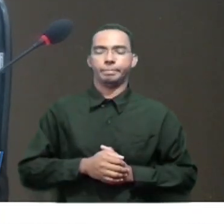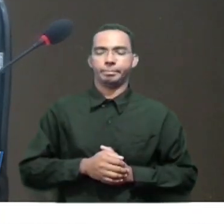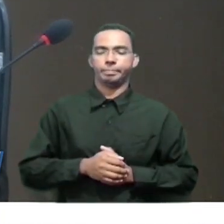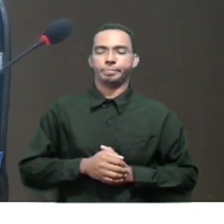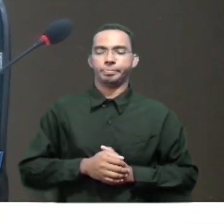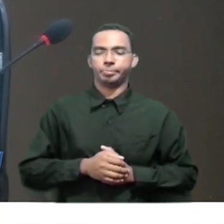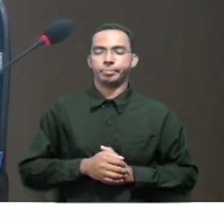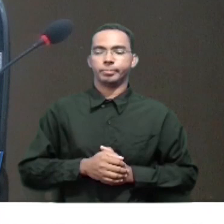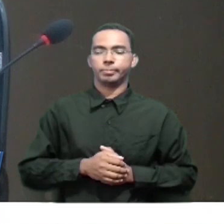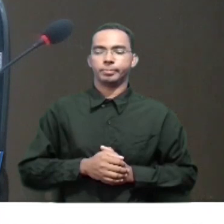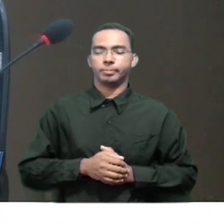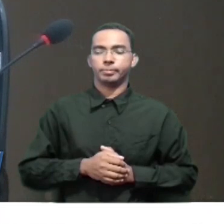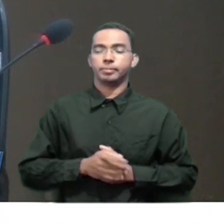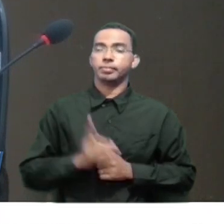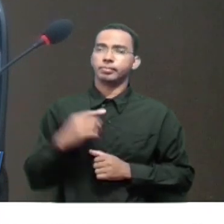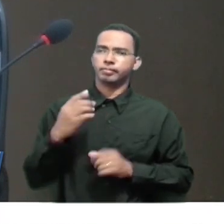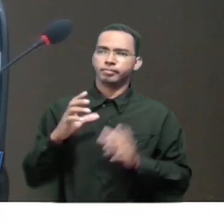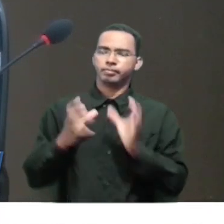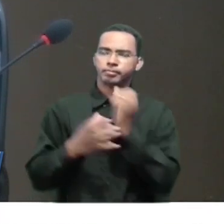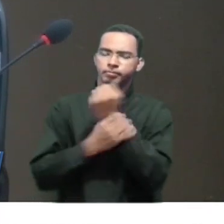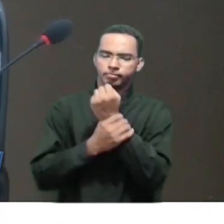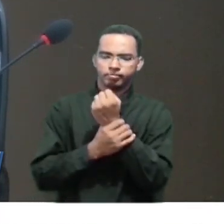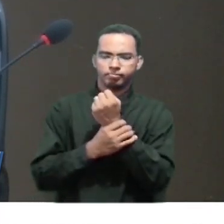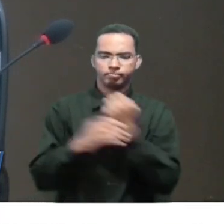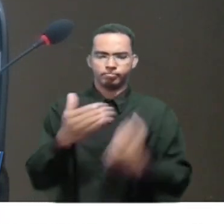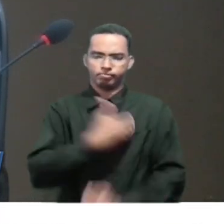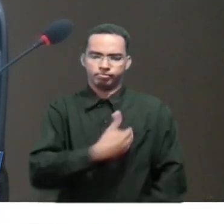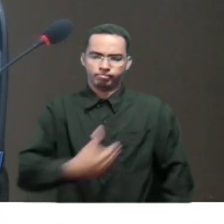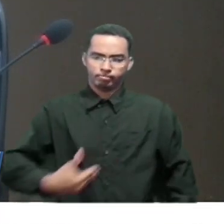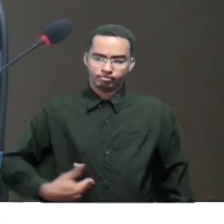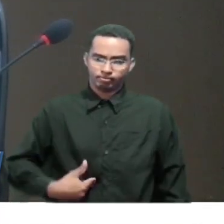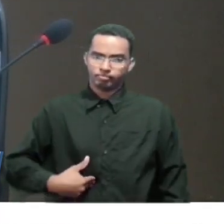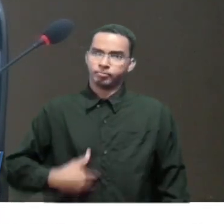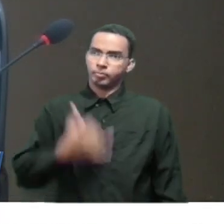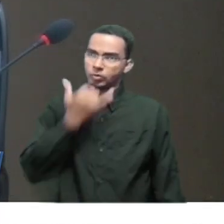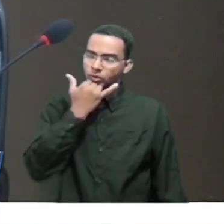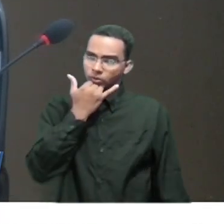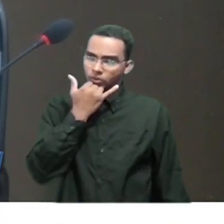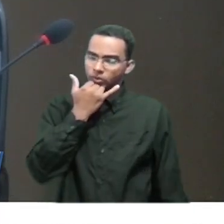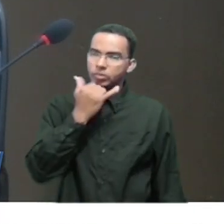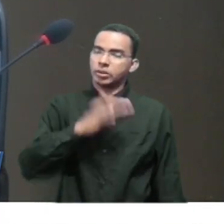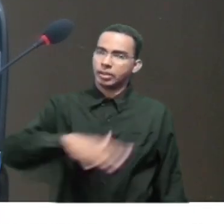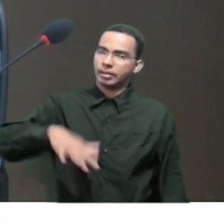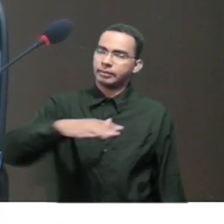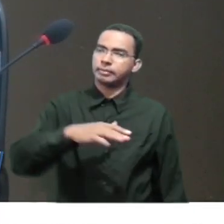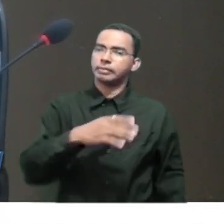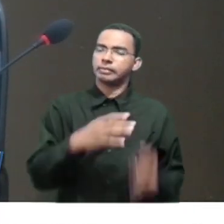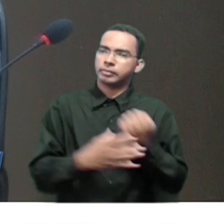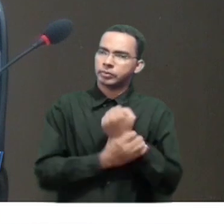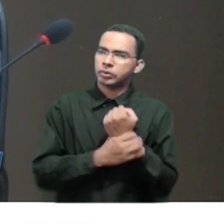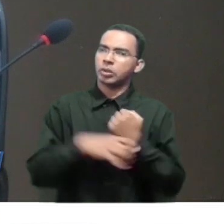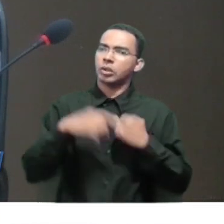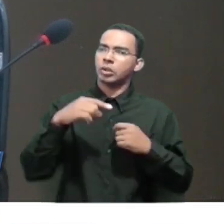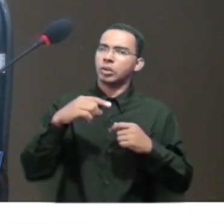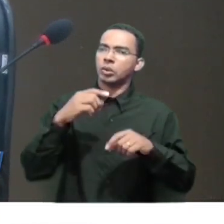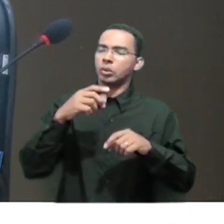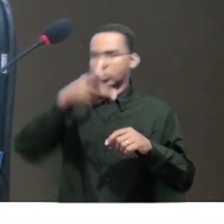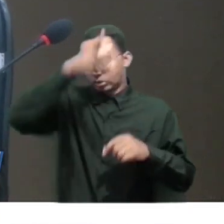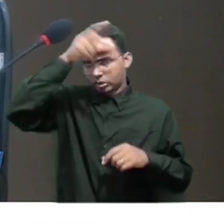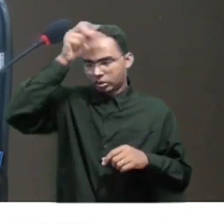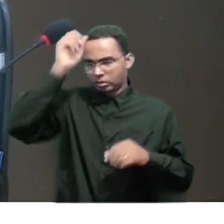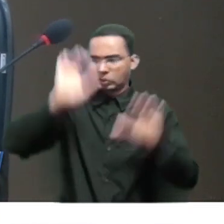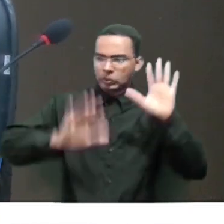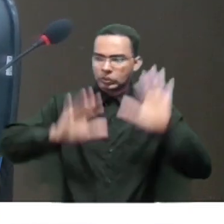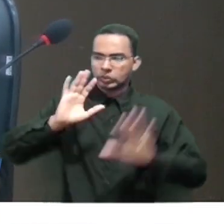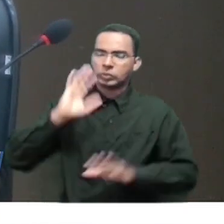no aspecto da segurança pública, no aspecto da segurança, o município está tomando as suas atitudes. Cabe